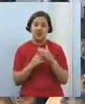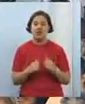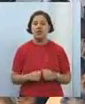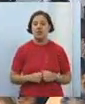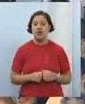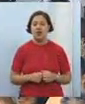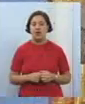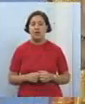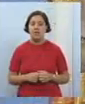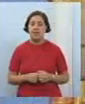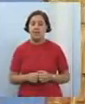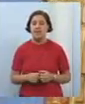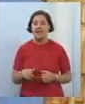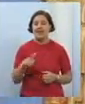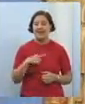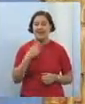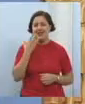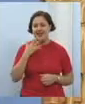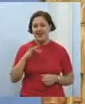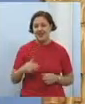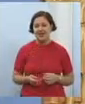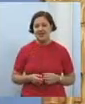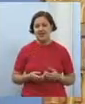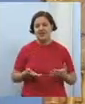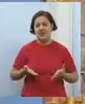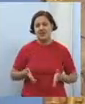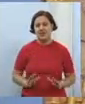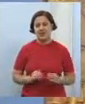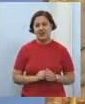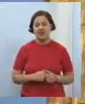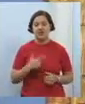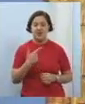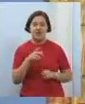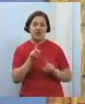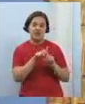9 meses, tem criança que nasce de 8 meses, de 7. Hoje já tem criança que nasce de 2 meses com a saúde, com um espetáculo.